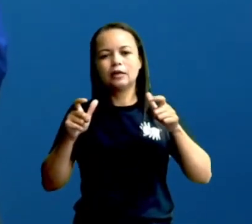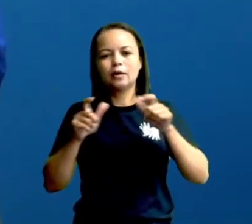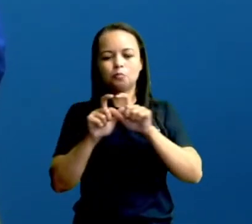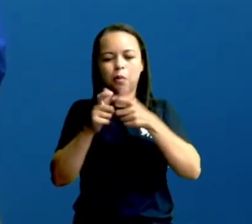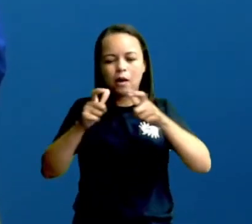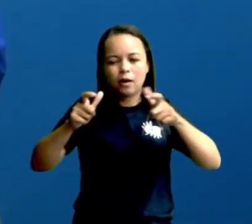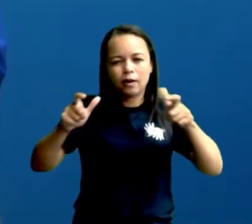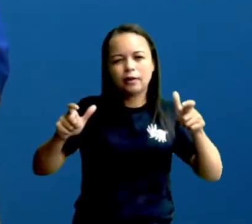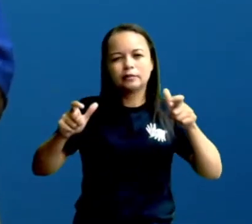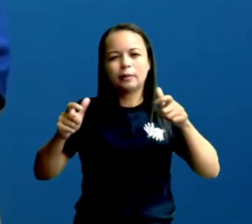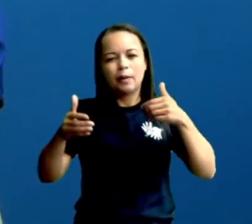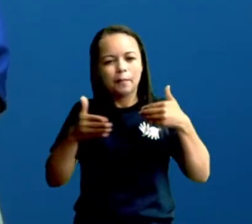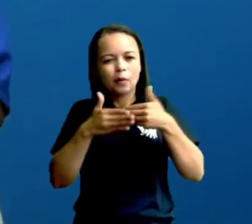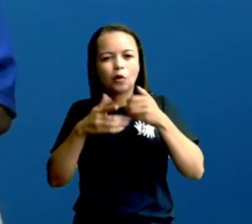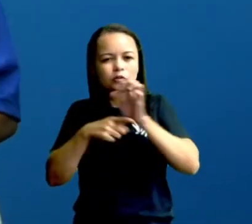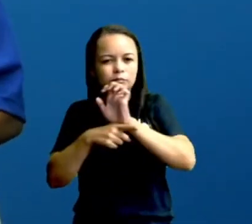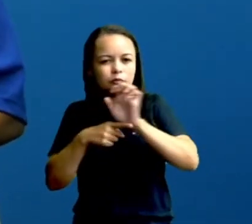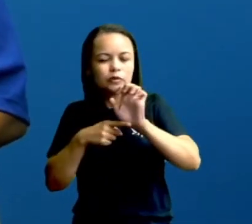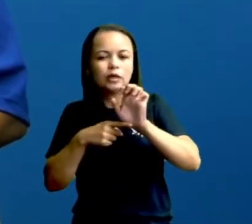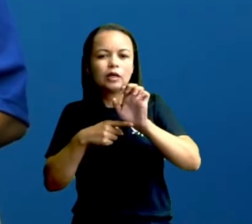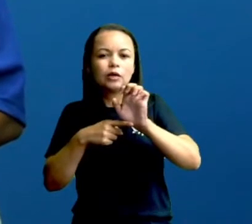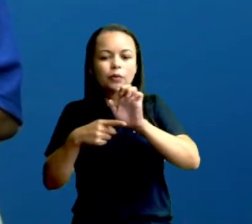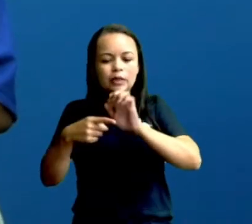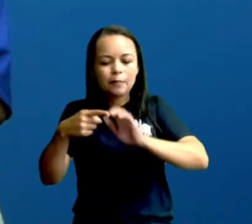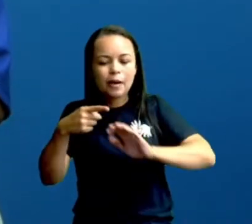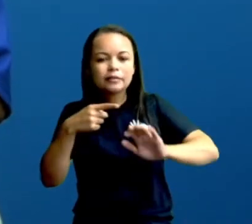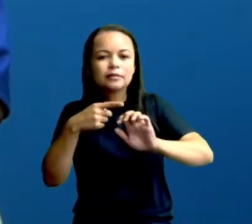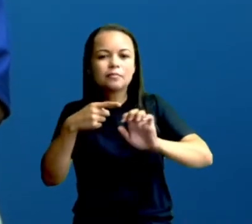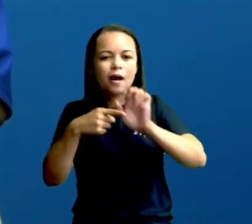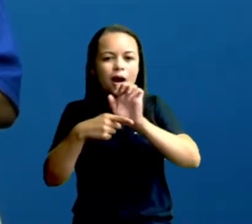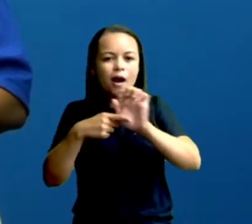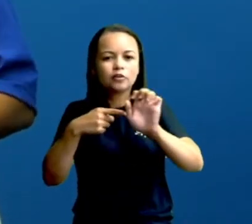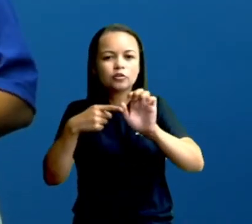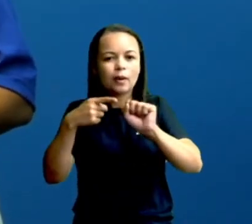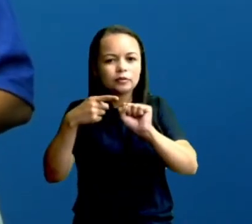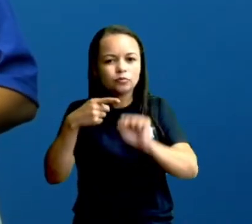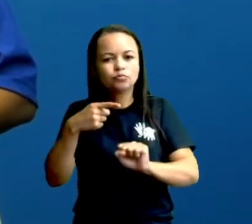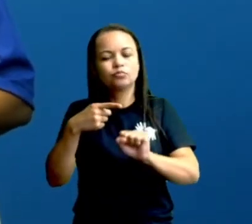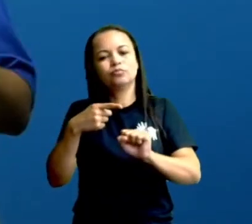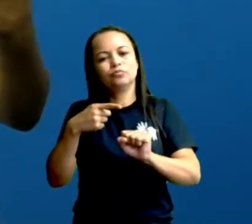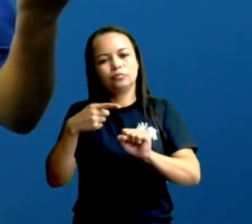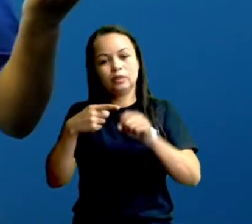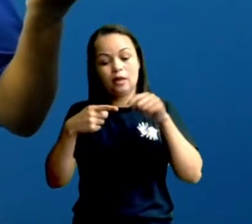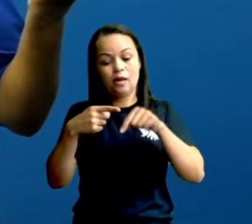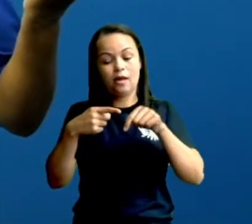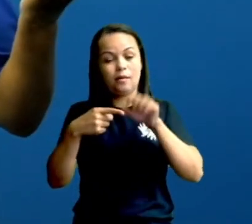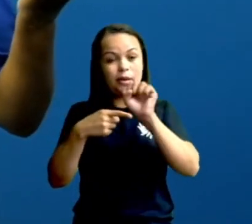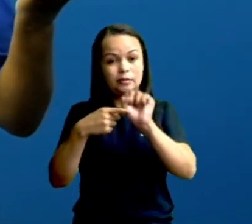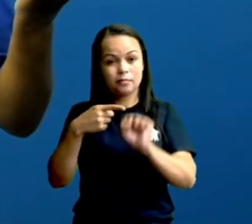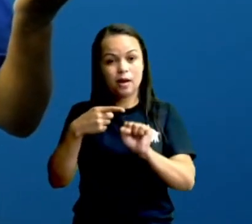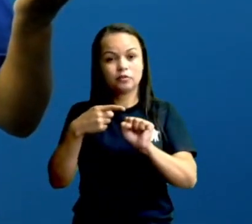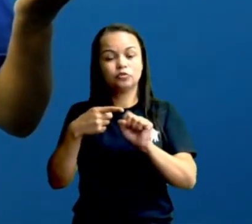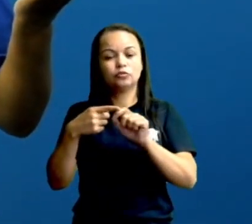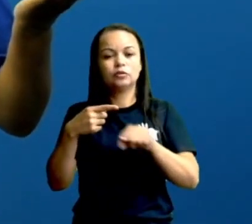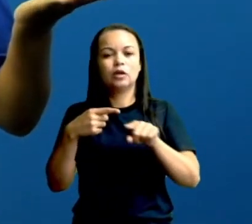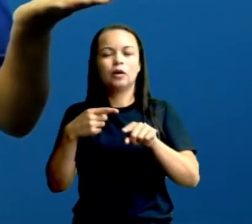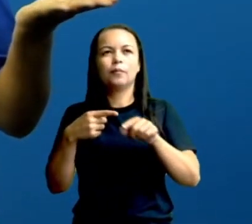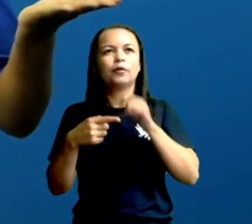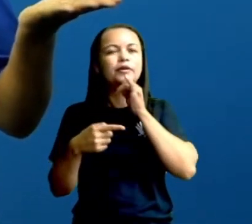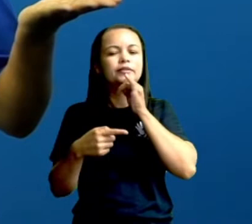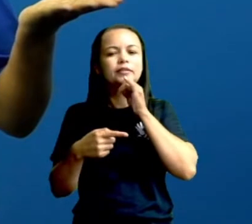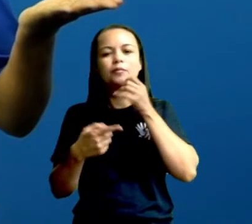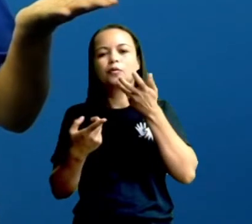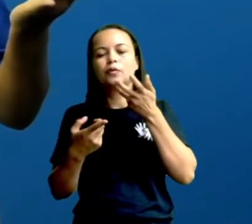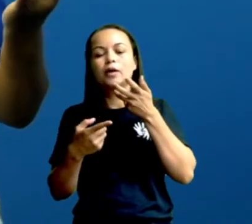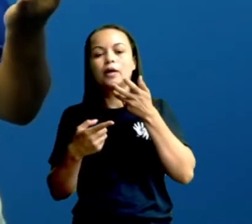bem próximo à linha do Equador e a outra mais embaixo, na parte sul. Então, essa parte de baixo, como por exemplo, Rio Grande do Sul e